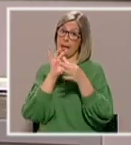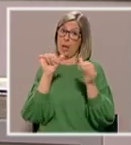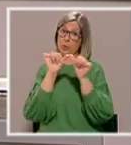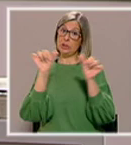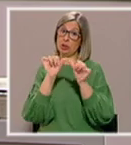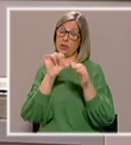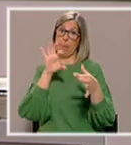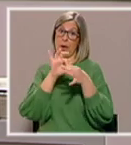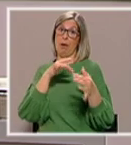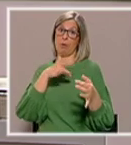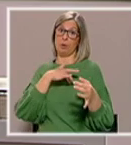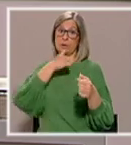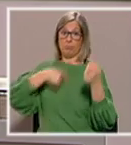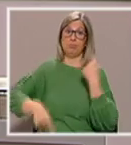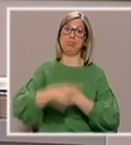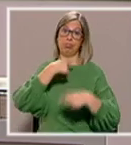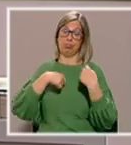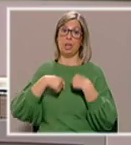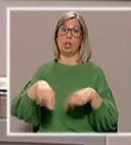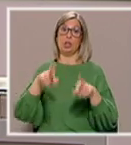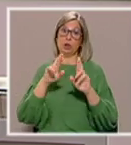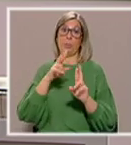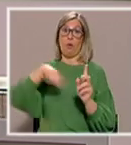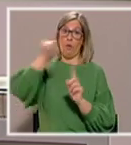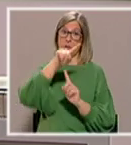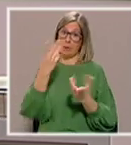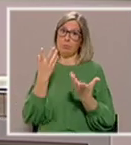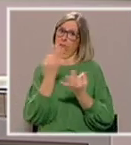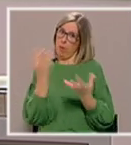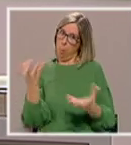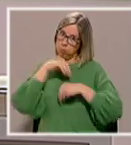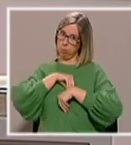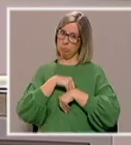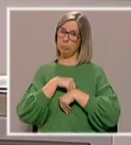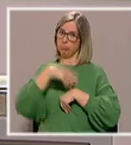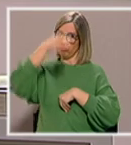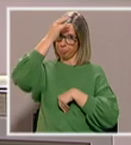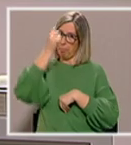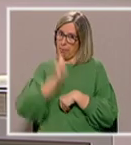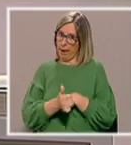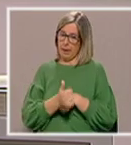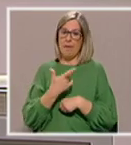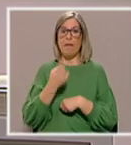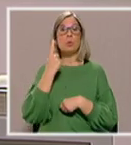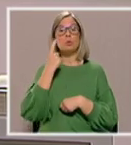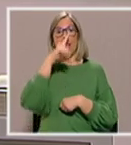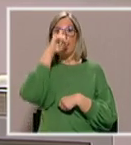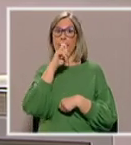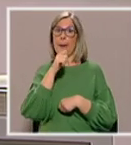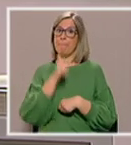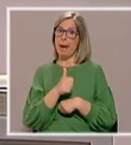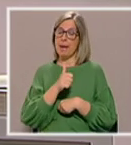vocês tenham ficado com estes conceitos e com estes conteúdos bem consolidados. Então, vamos lá recordar o funcionamento do